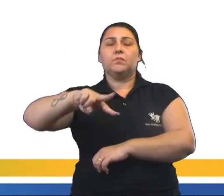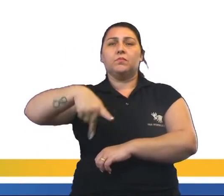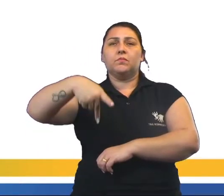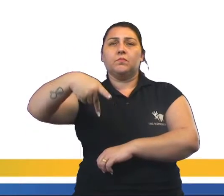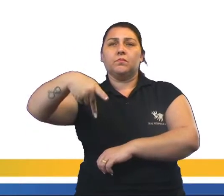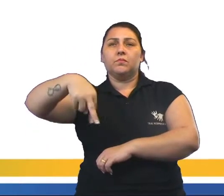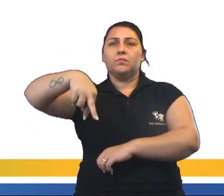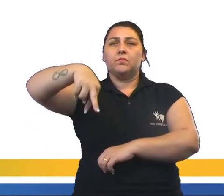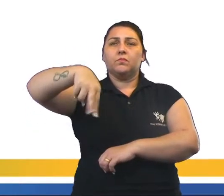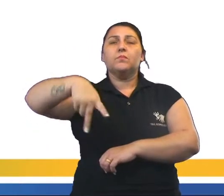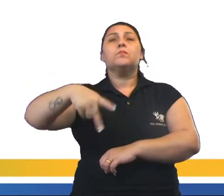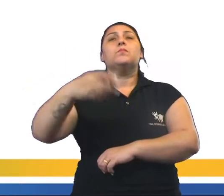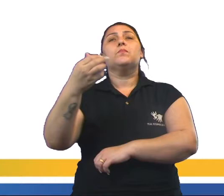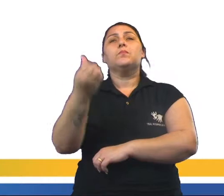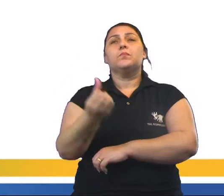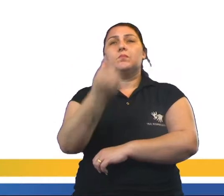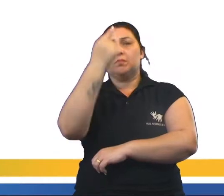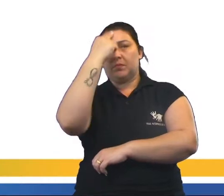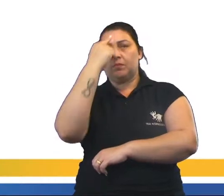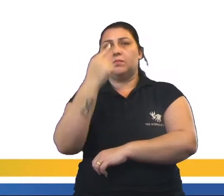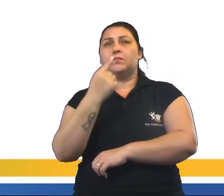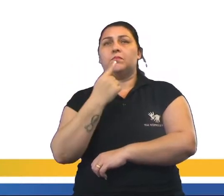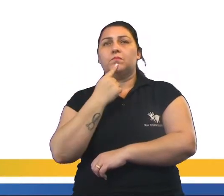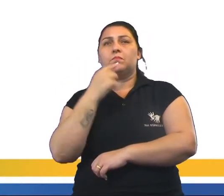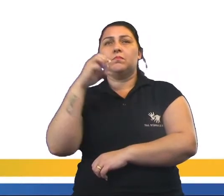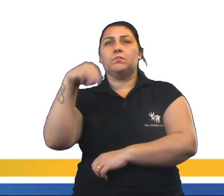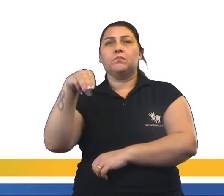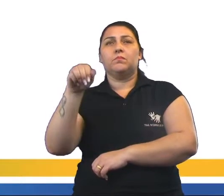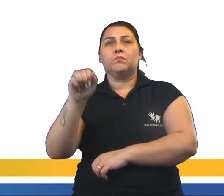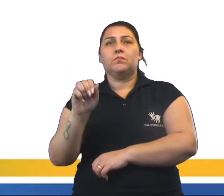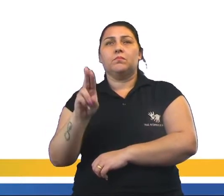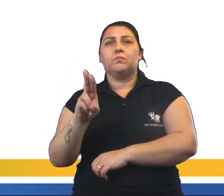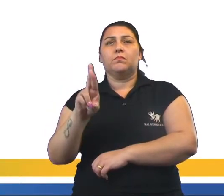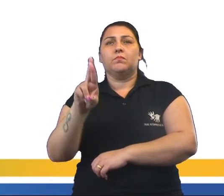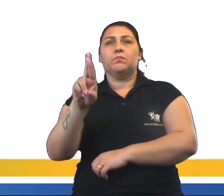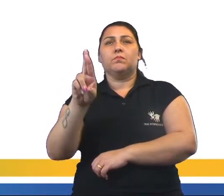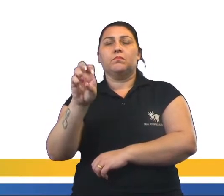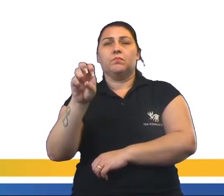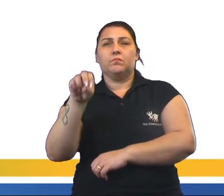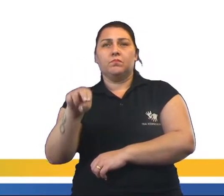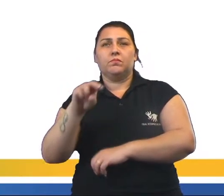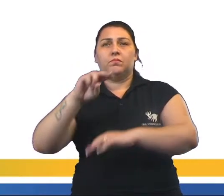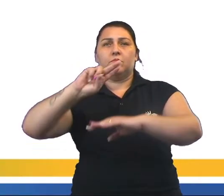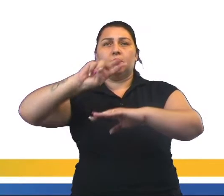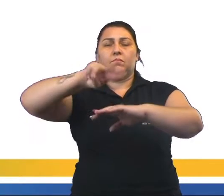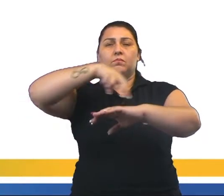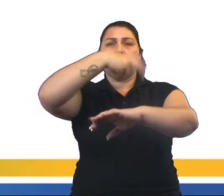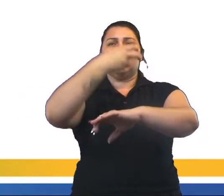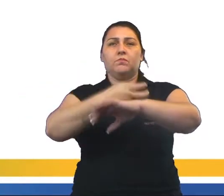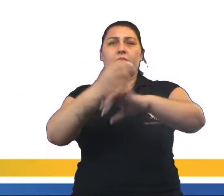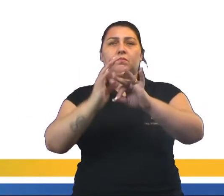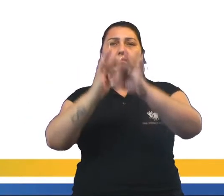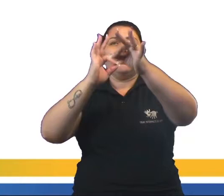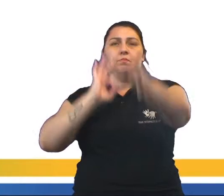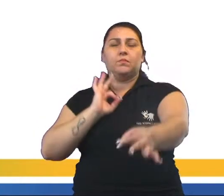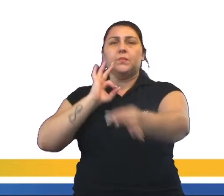patinação. E na imagem 6, temos a Malren Meg, salto em